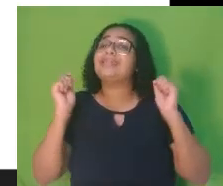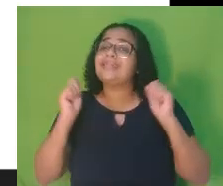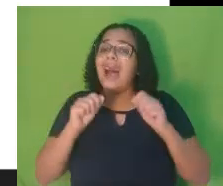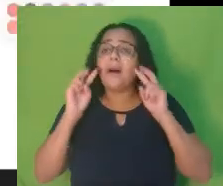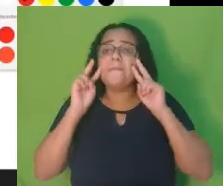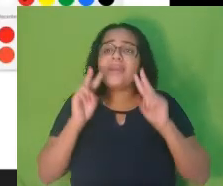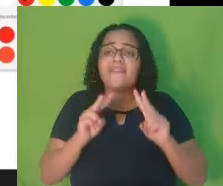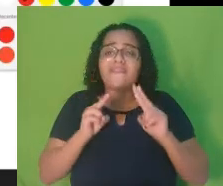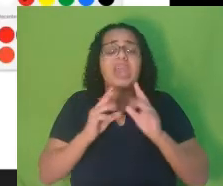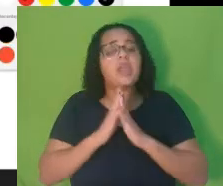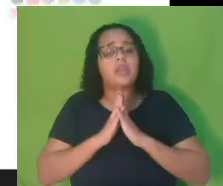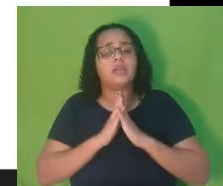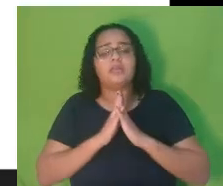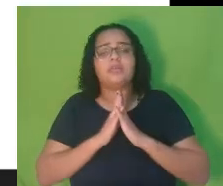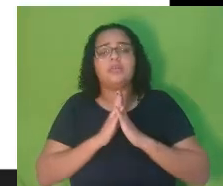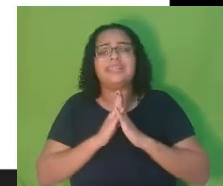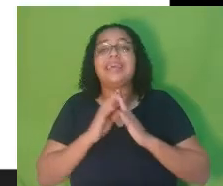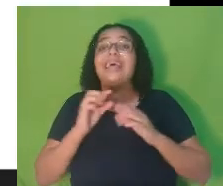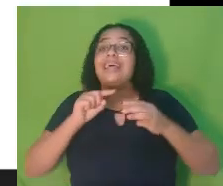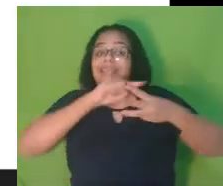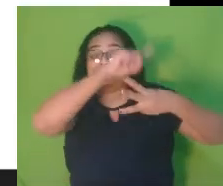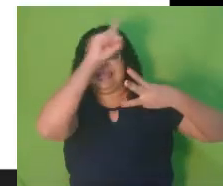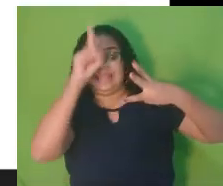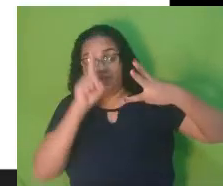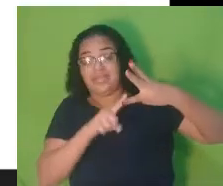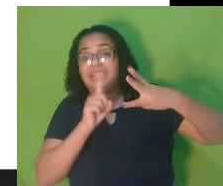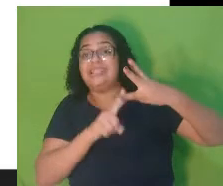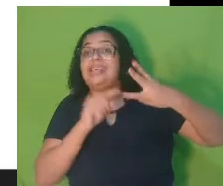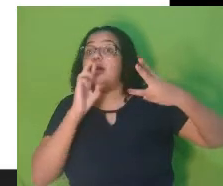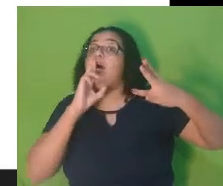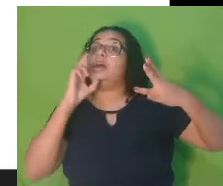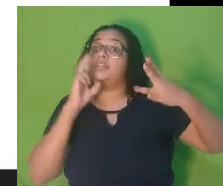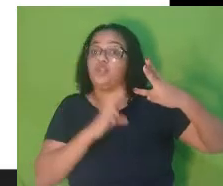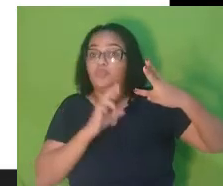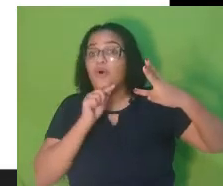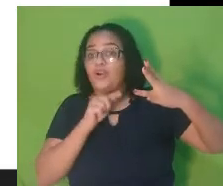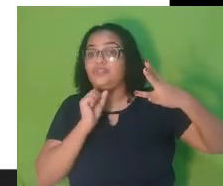É possível verificar aqui que existe uma terceira solução.